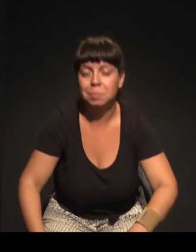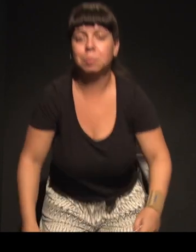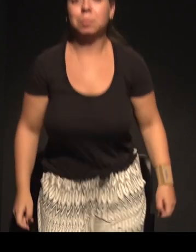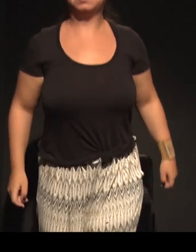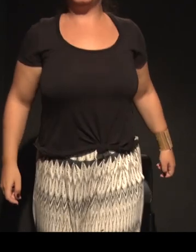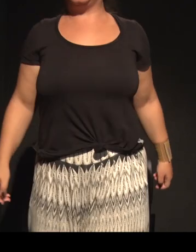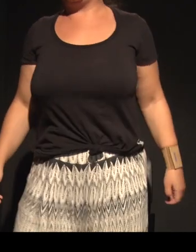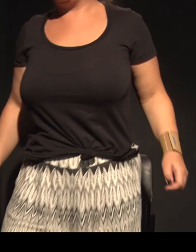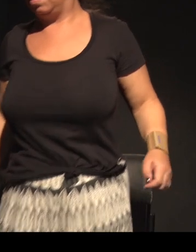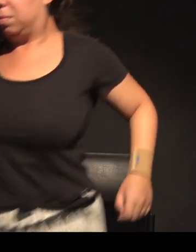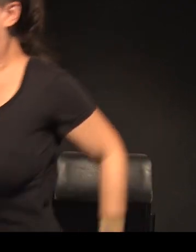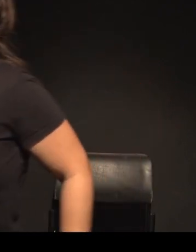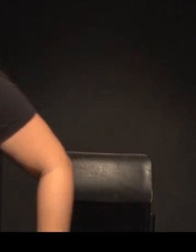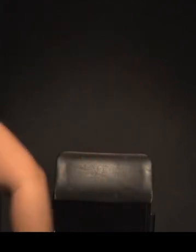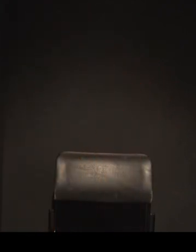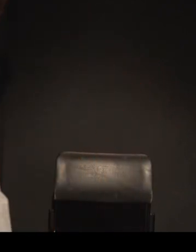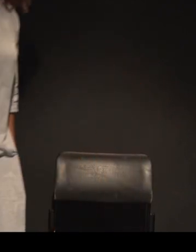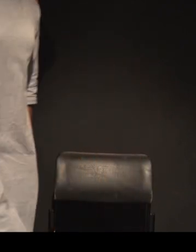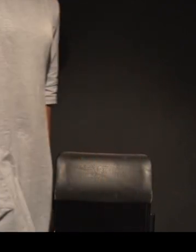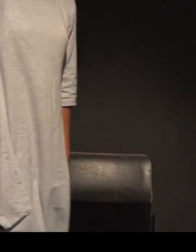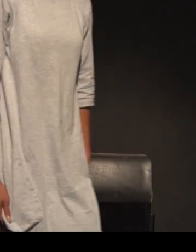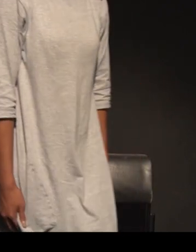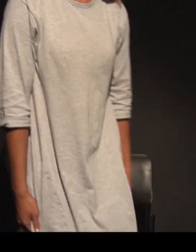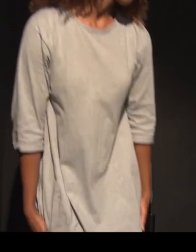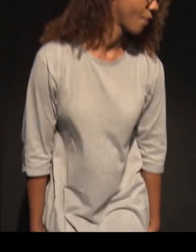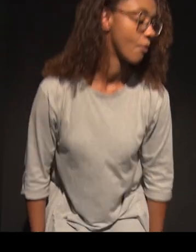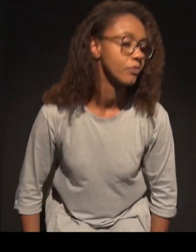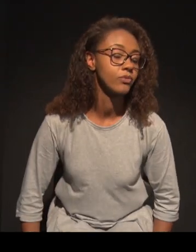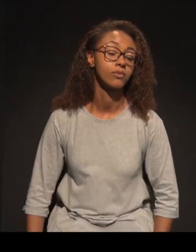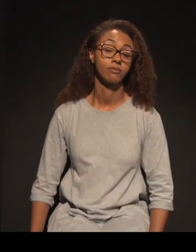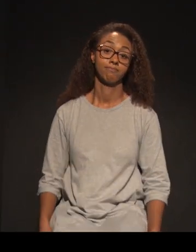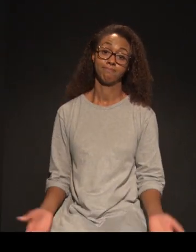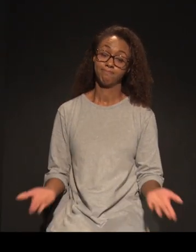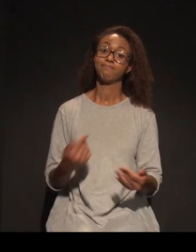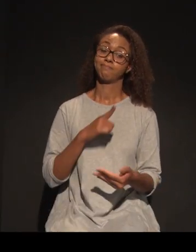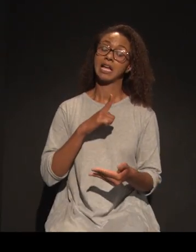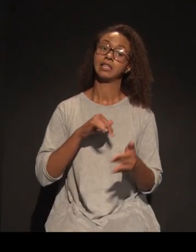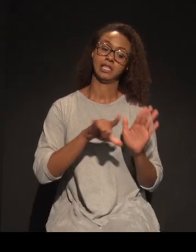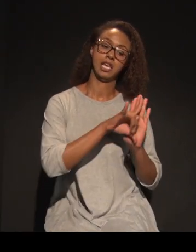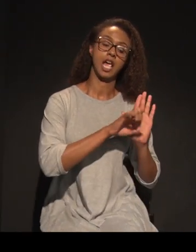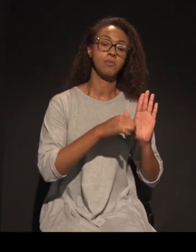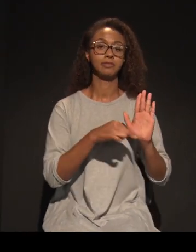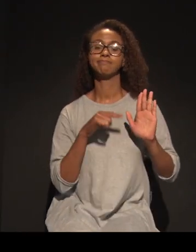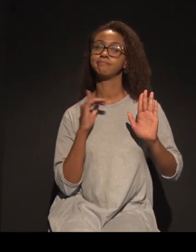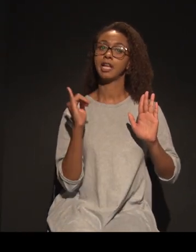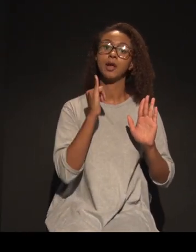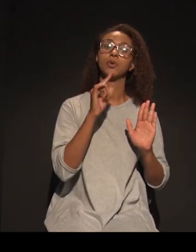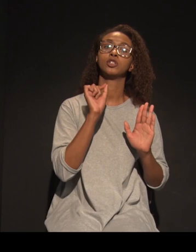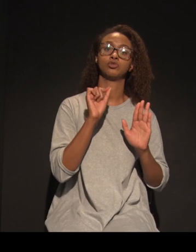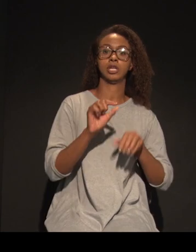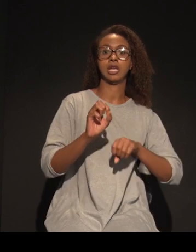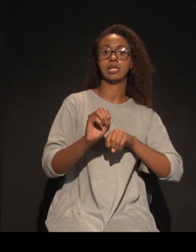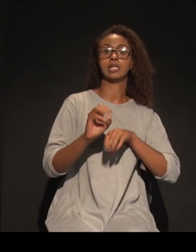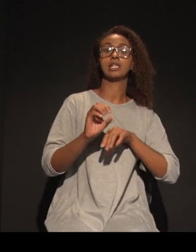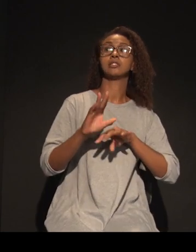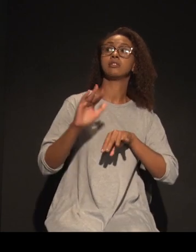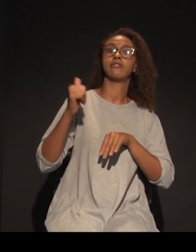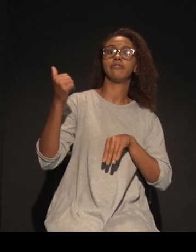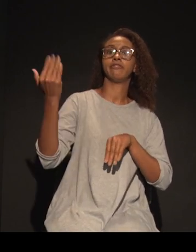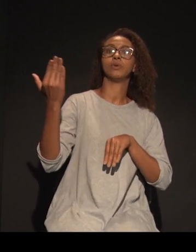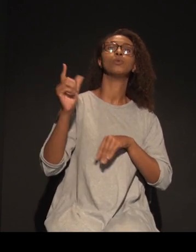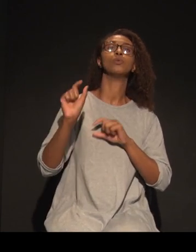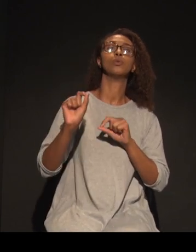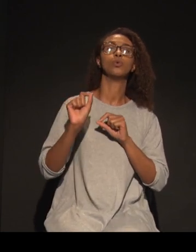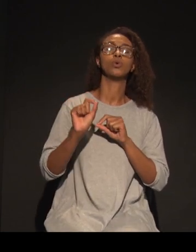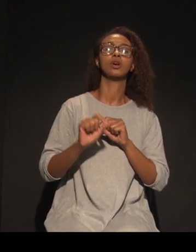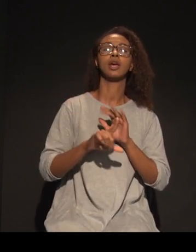olha existe uma lei que eu acho que é fundamental para esse pra esse ensino do lado de cá e do lado de fora nem que a